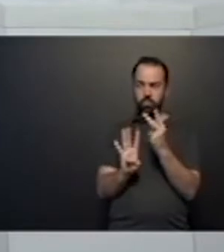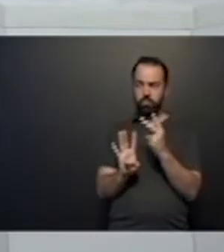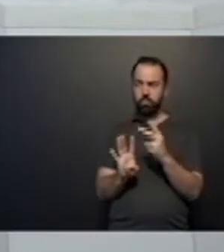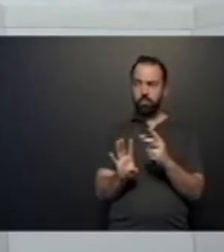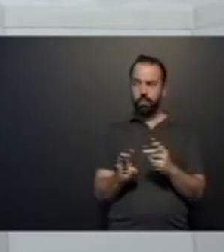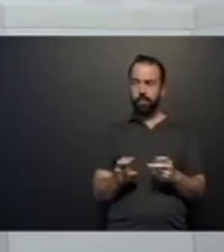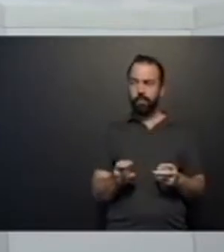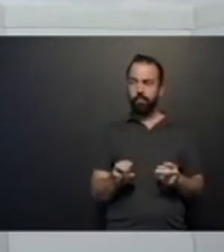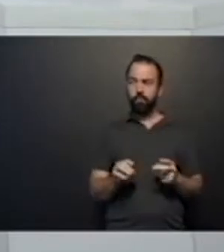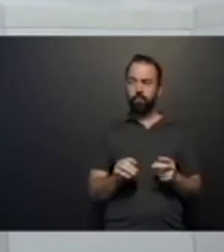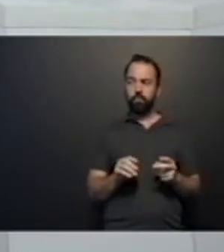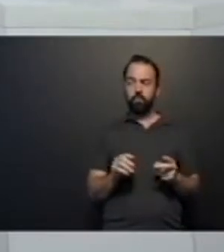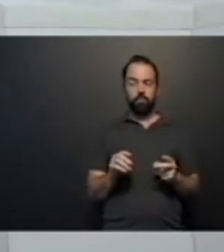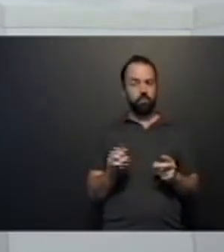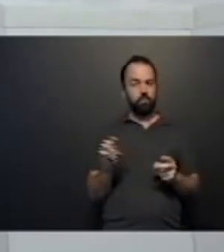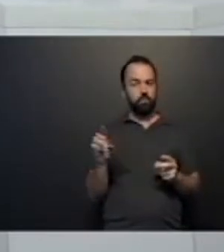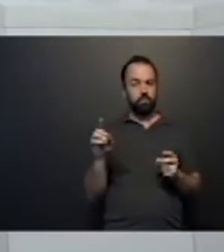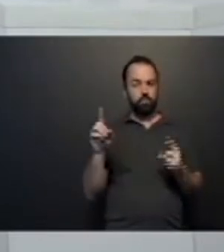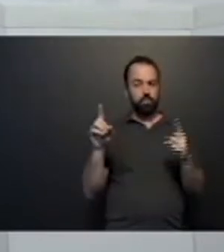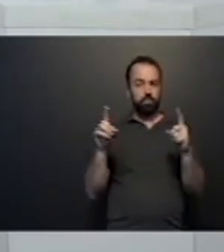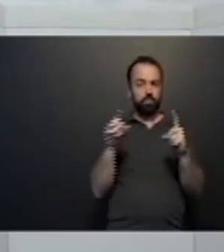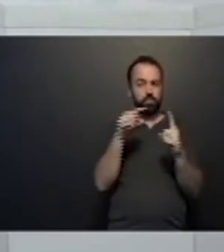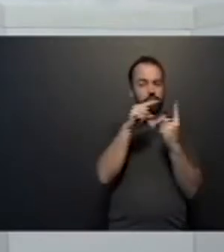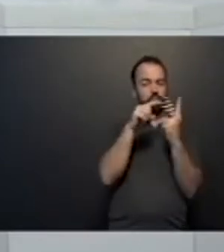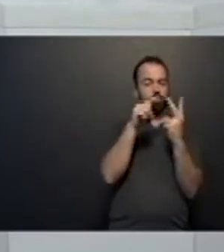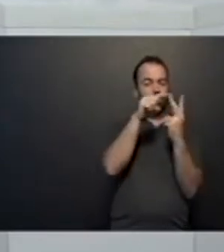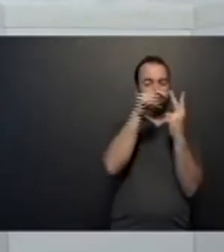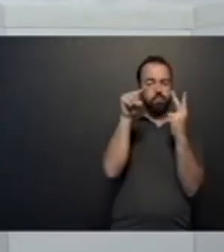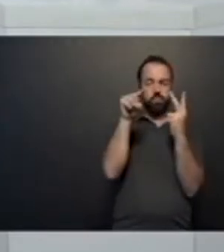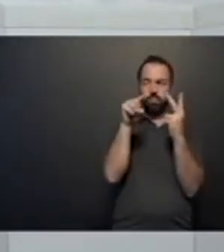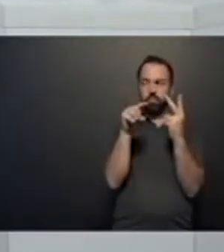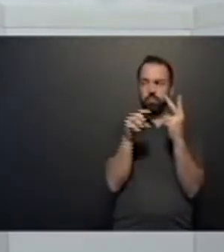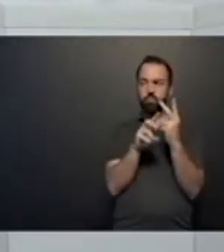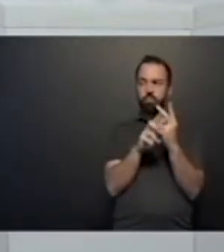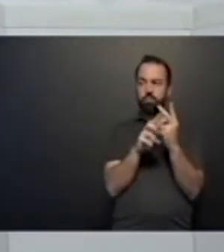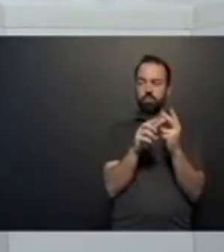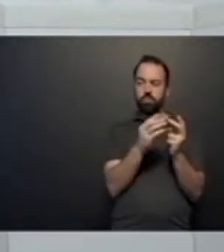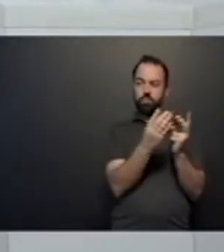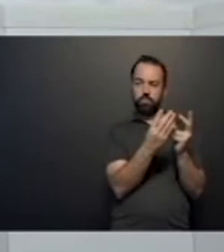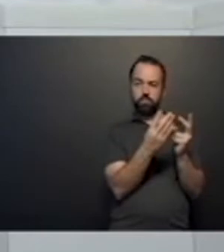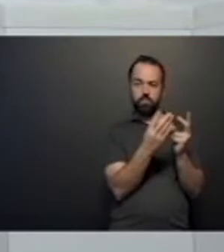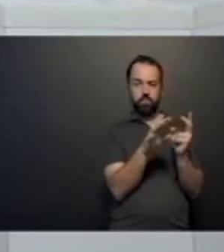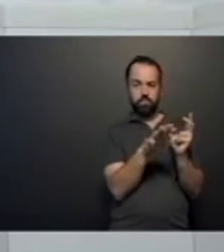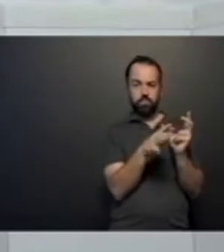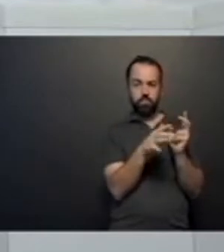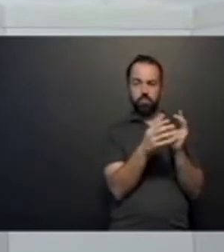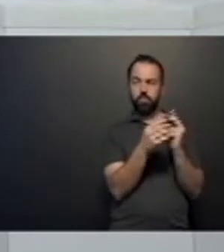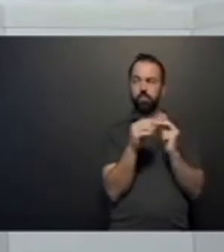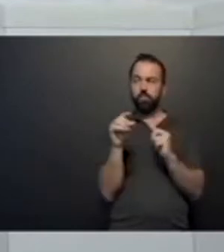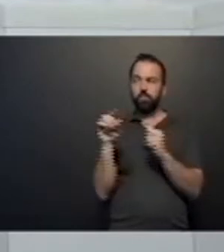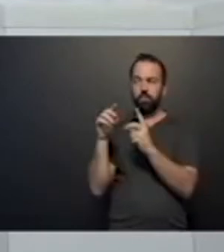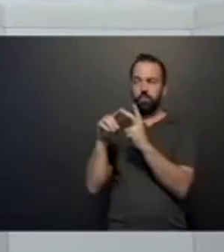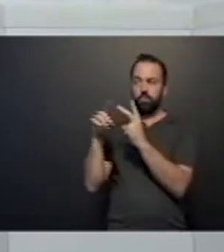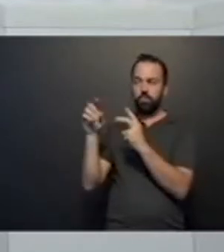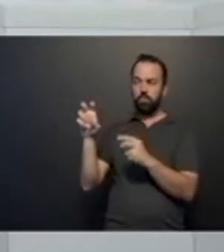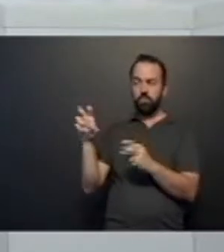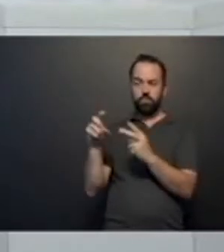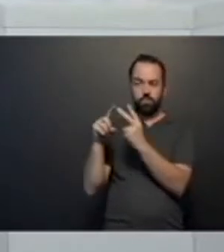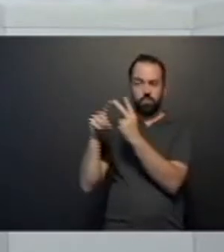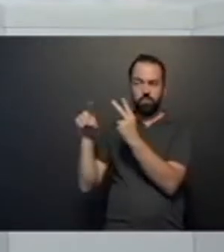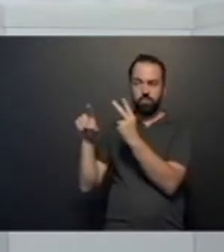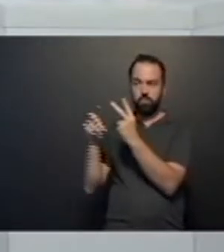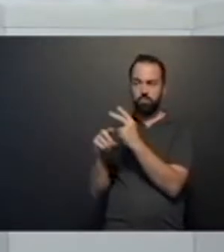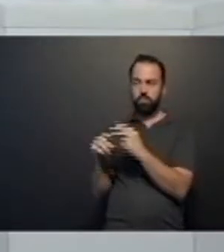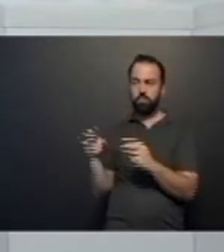aí também e pensar que raiz quadrada de cinco é aproximadamente dois então nós